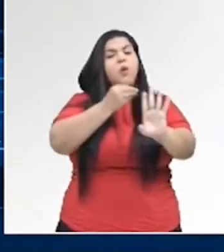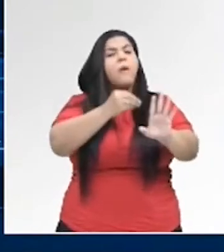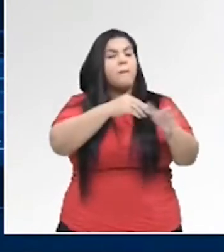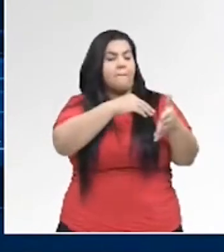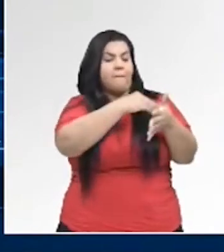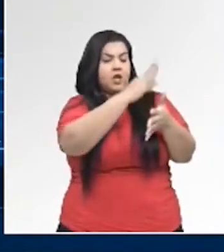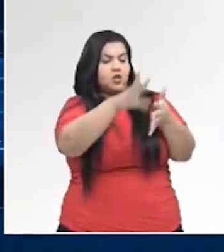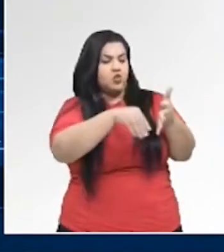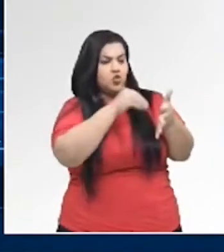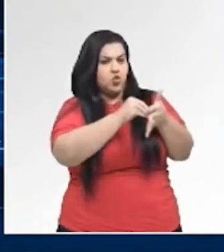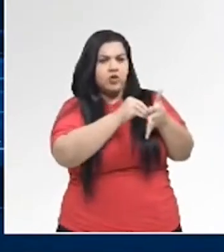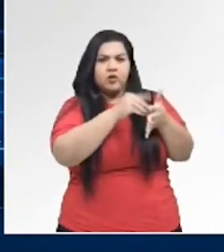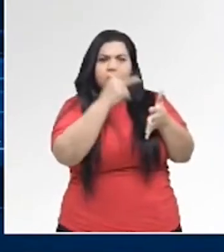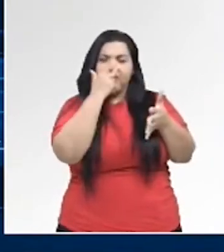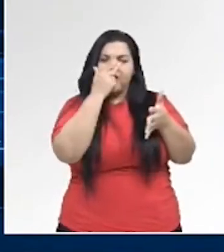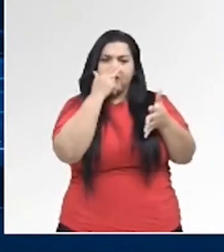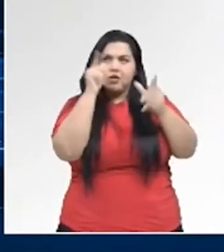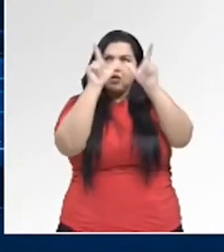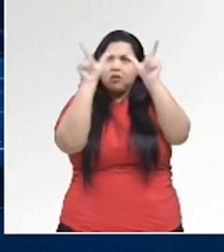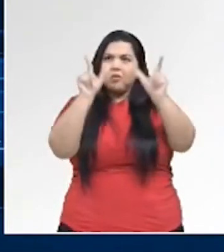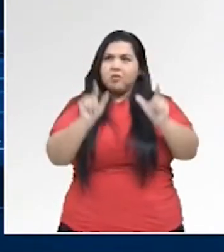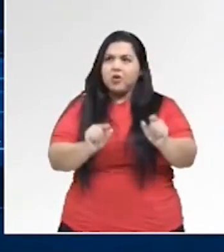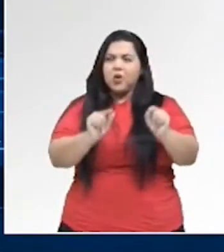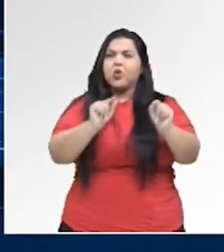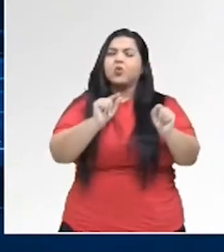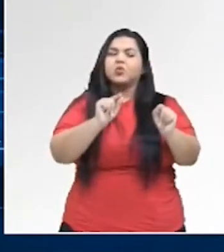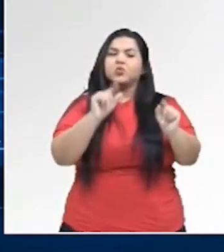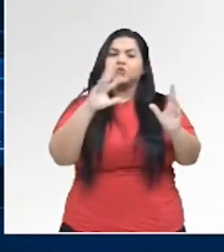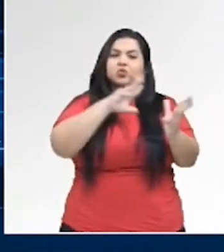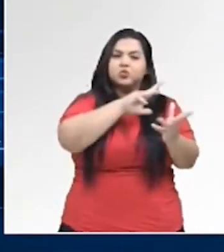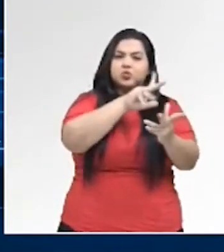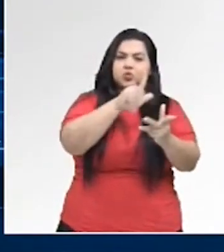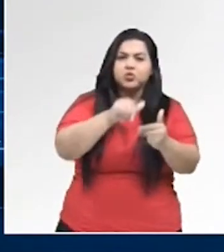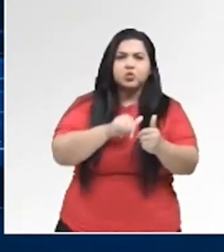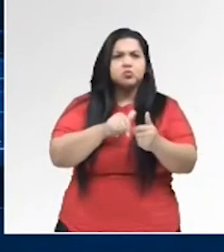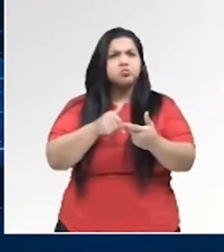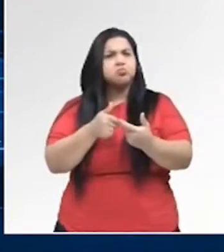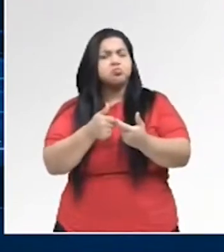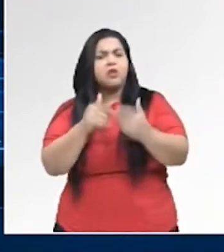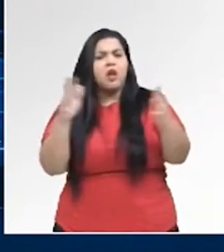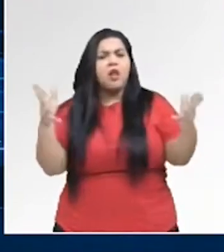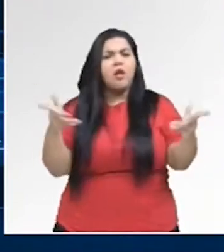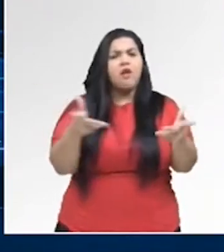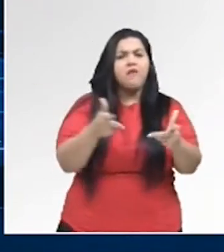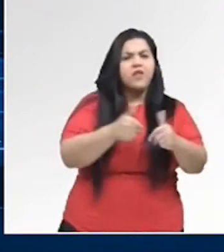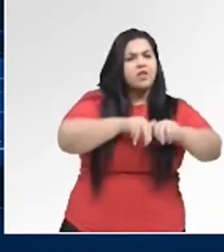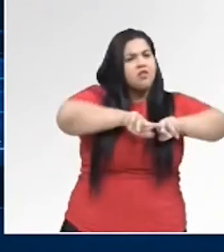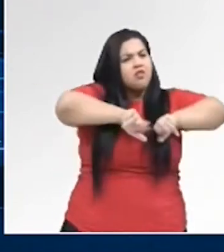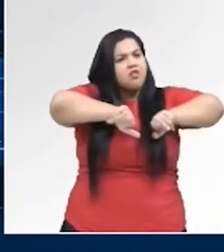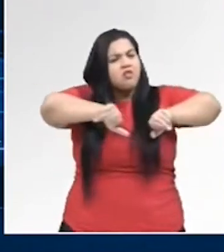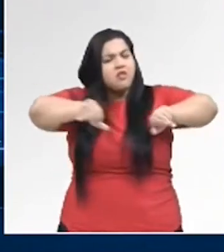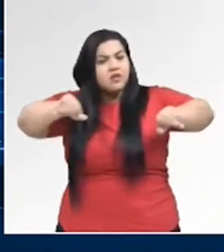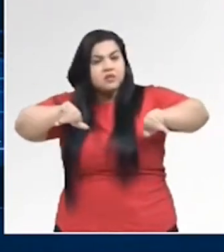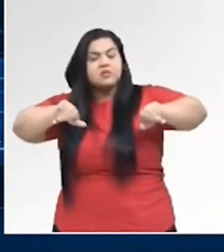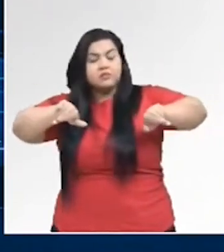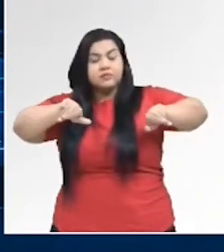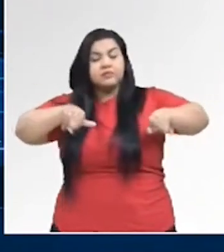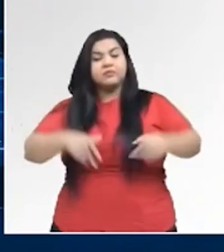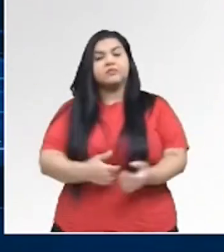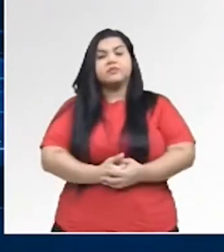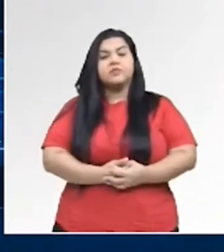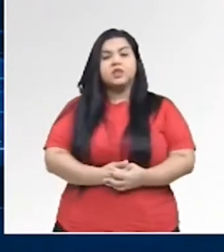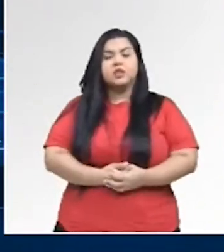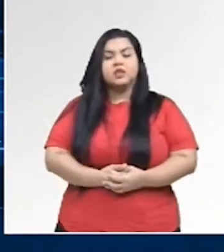do mundo, né? Ou seja, rica em biodiversidade, surgindo como uma outra interpretação, tá certo?